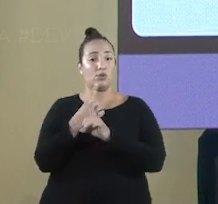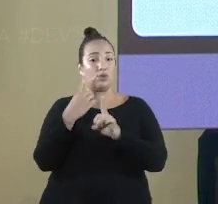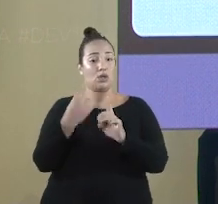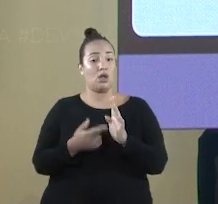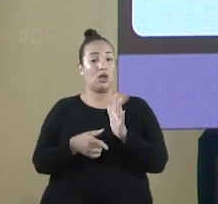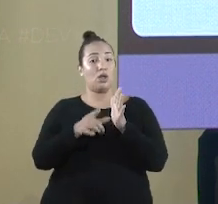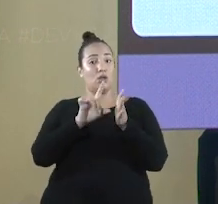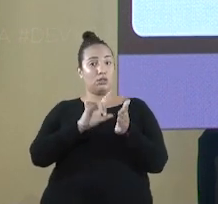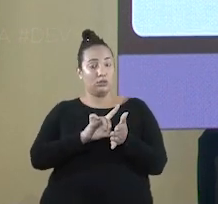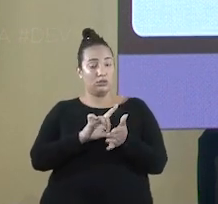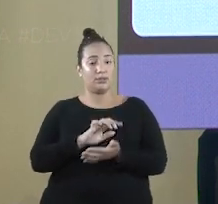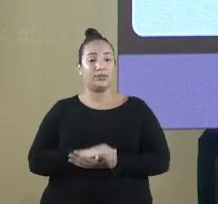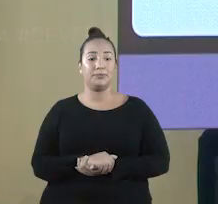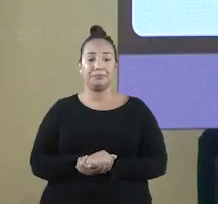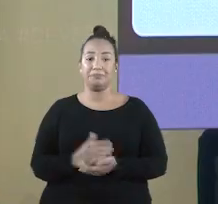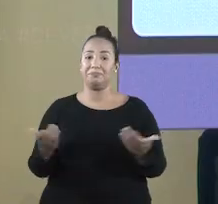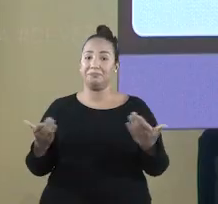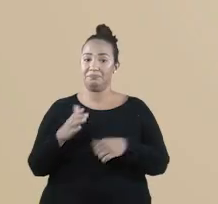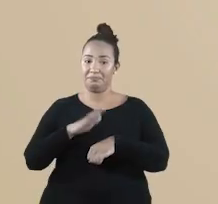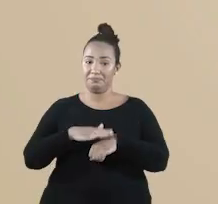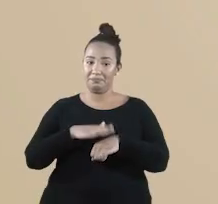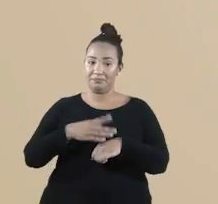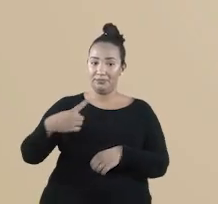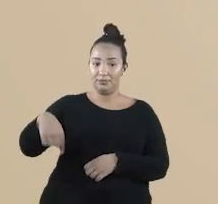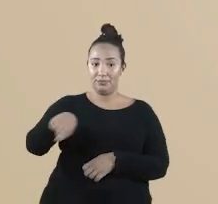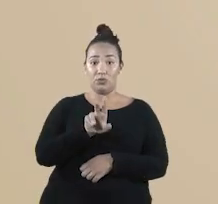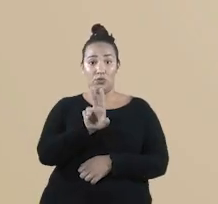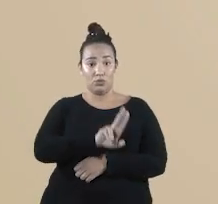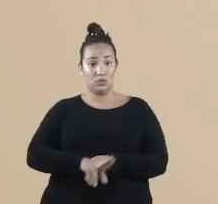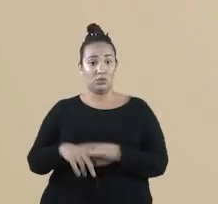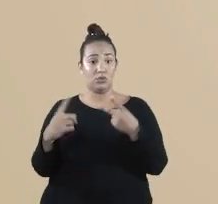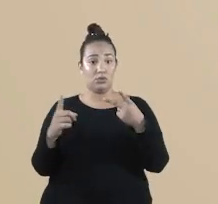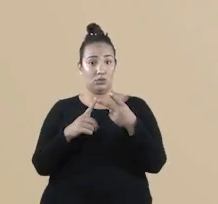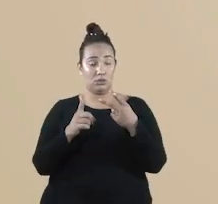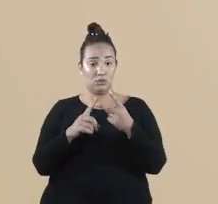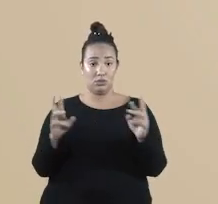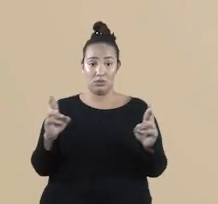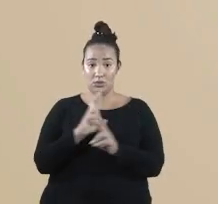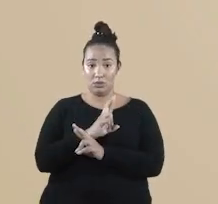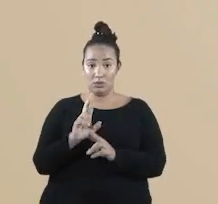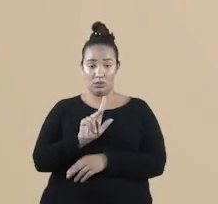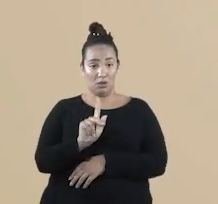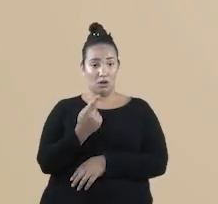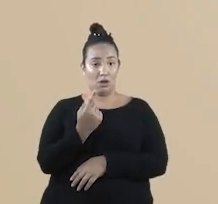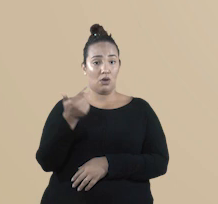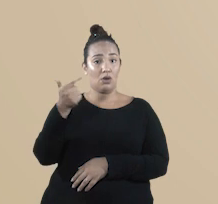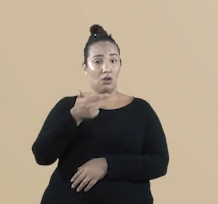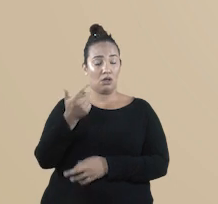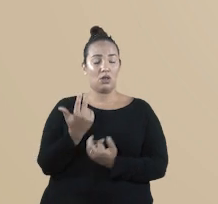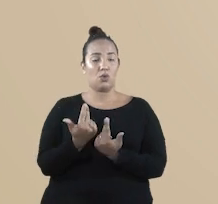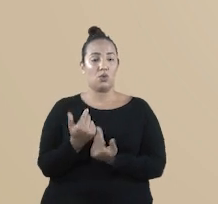M, encontrados anteriormente. Agora é com você. Utilizando a segunda relação